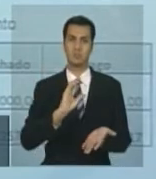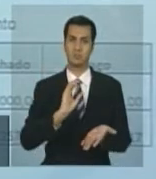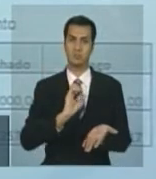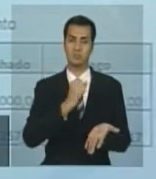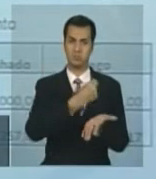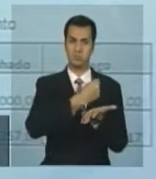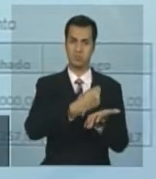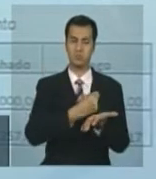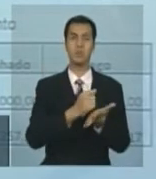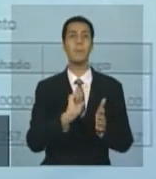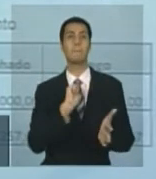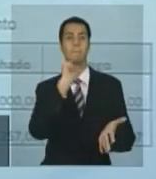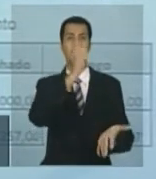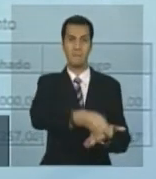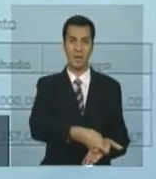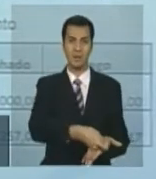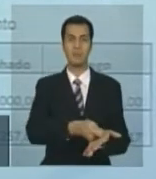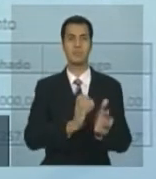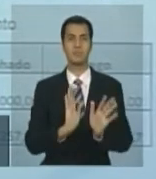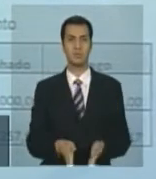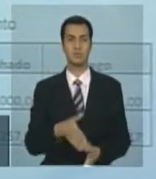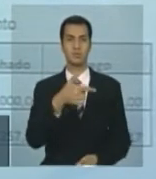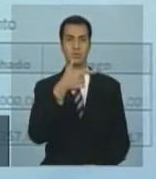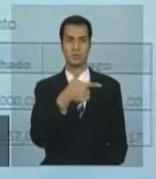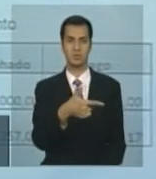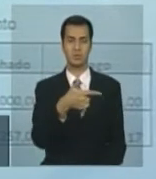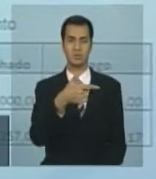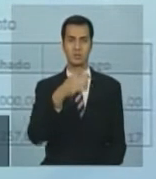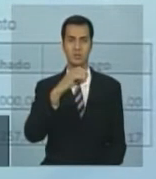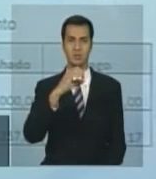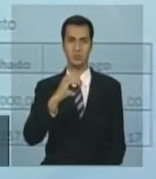439.799.257 reais e pagamos